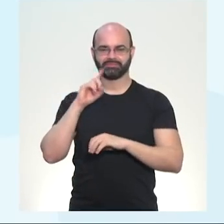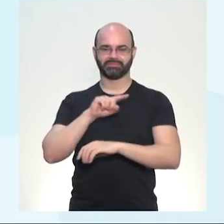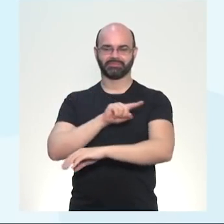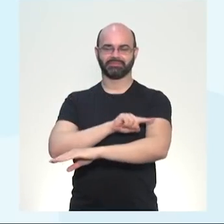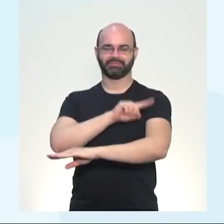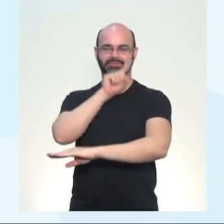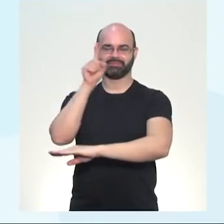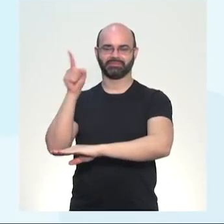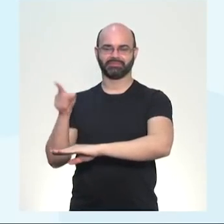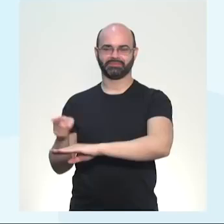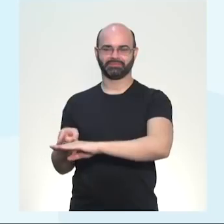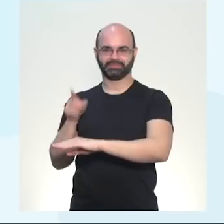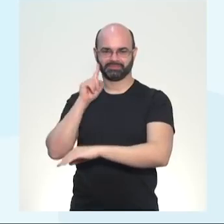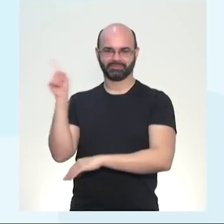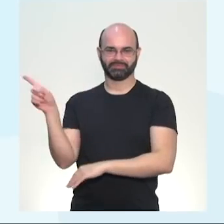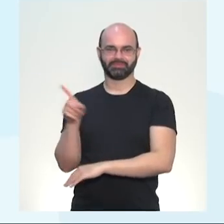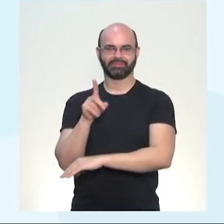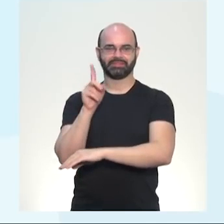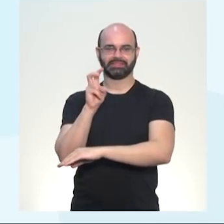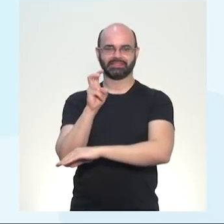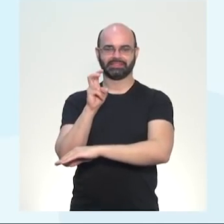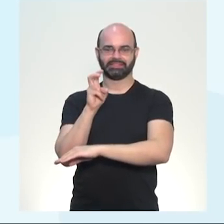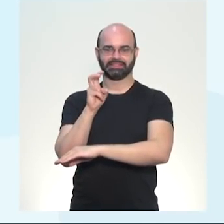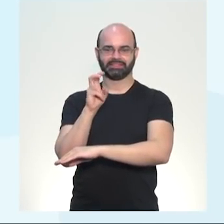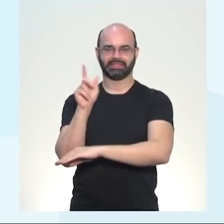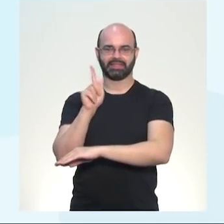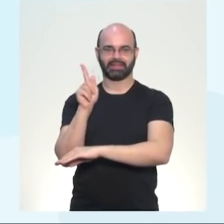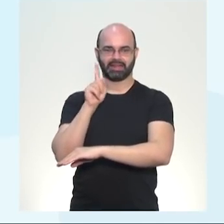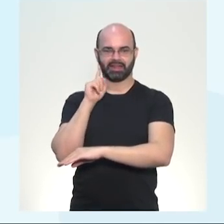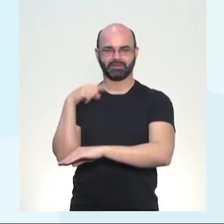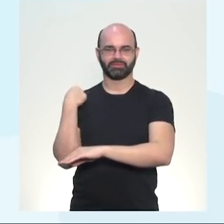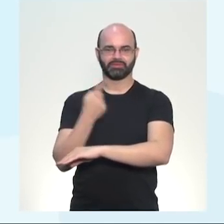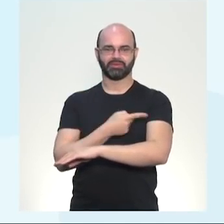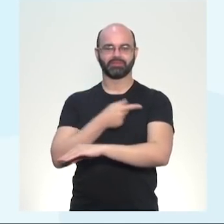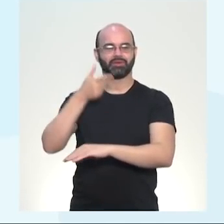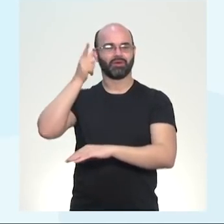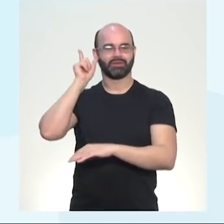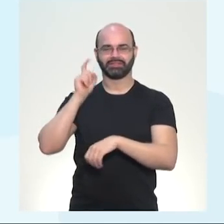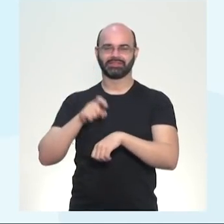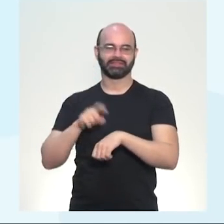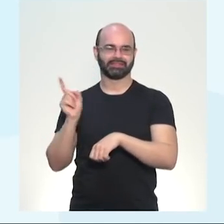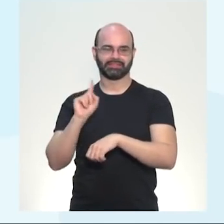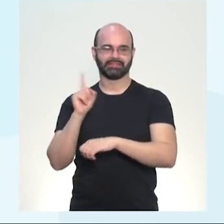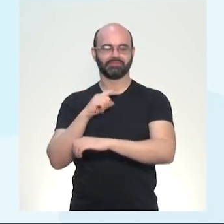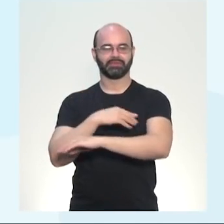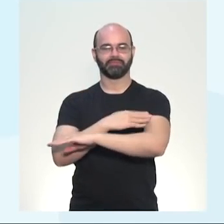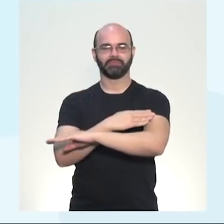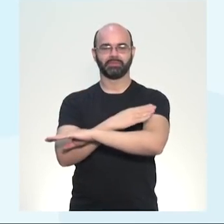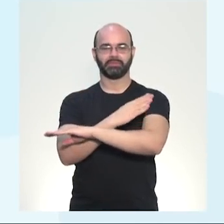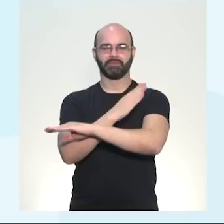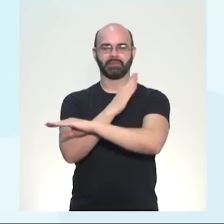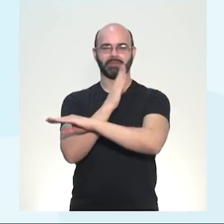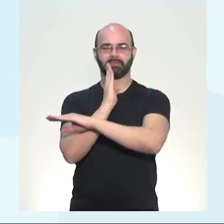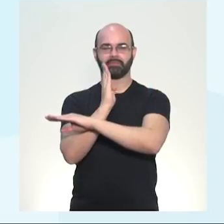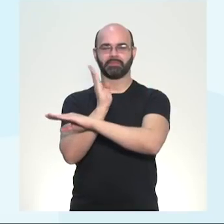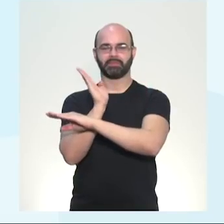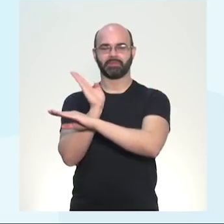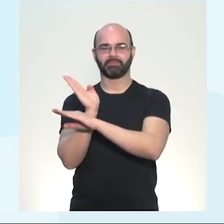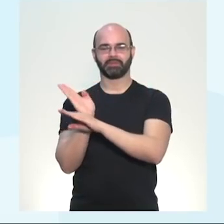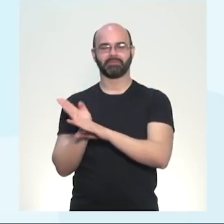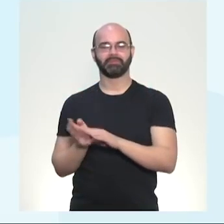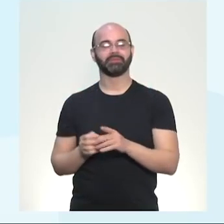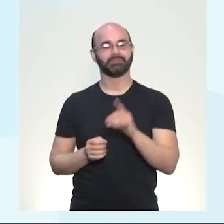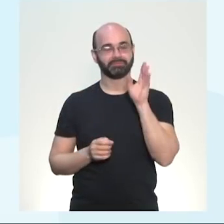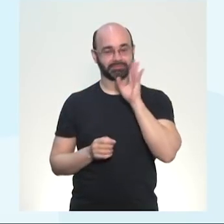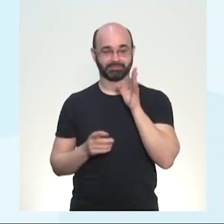fez inclusive ali o ângulo de 15 graus, né? Não deu tempo da gente fazer ontem, né? Sim, Mas muito montou bom. aí o ângulo de 15 graus. Então a Amanda já